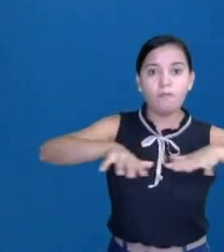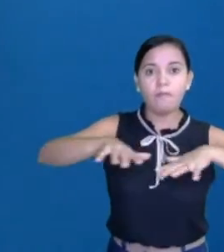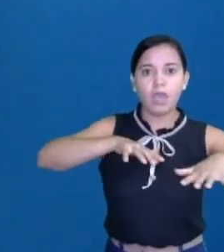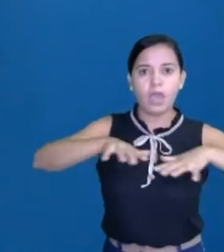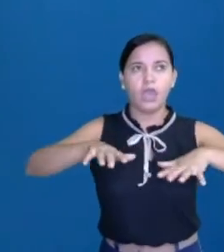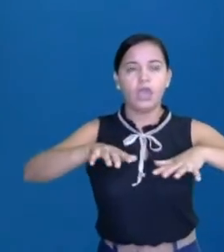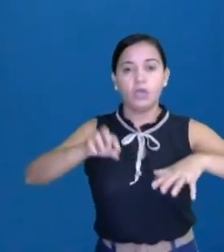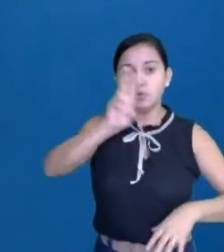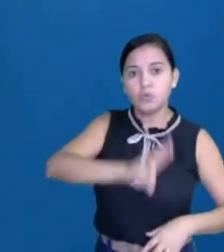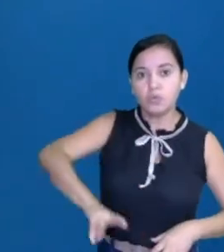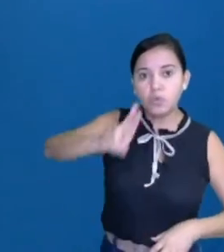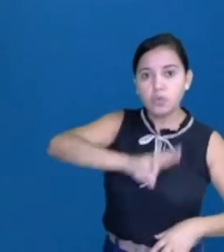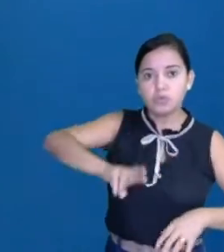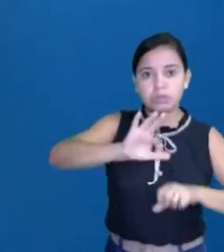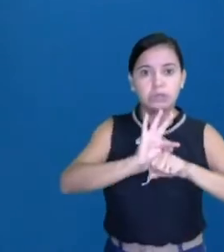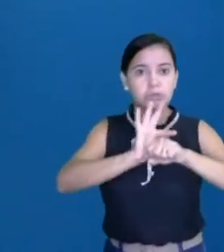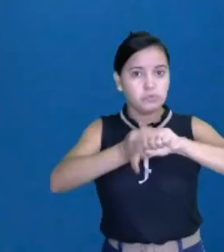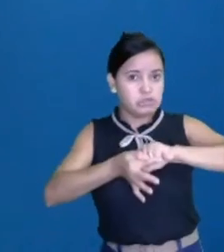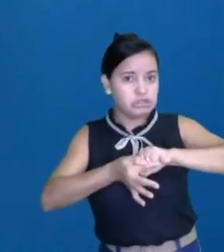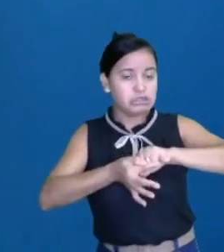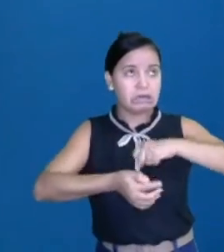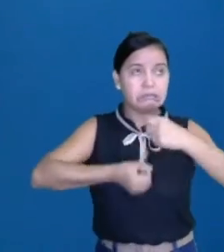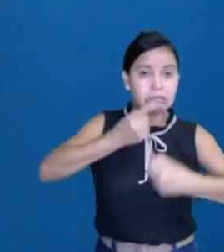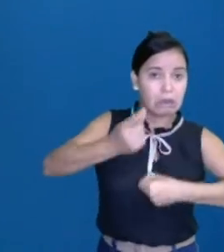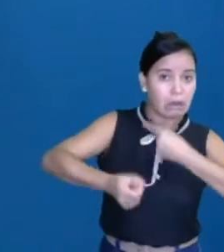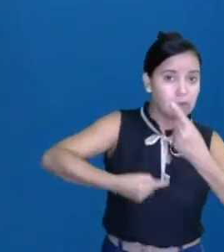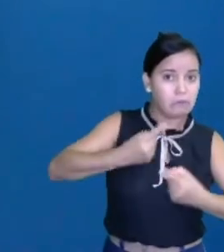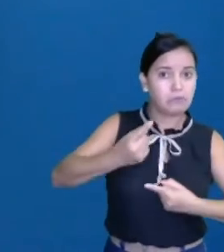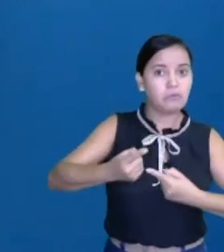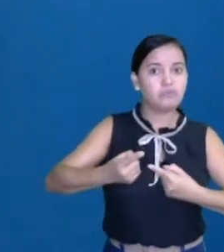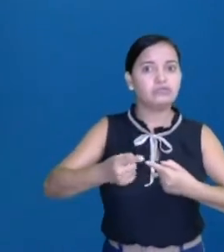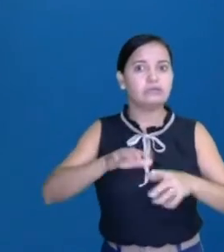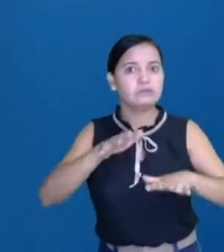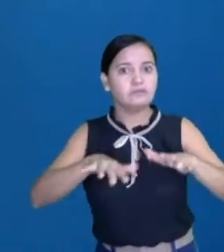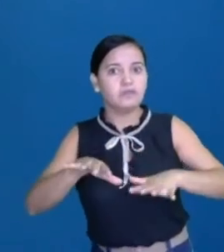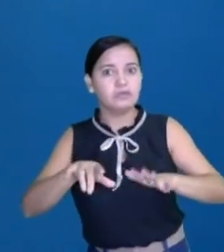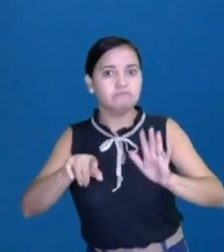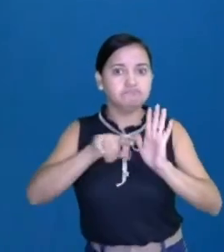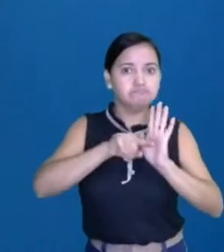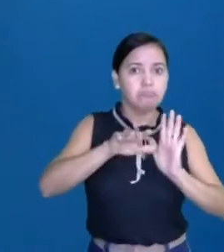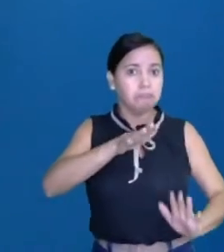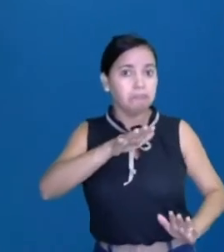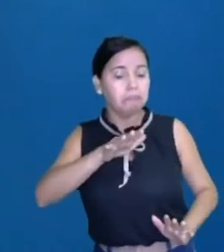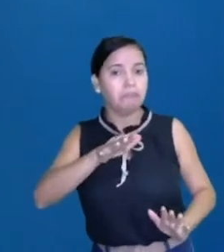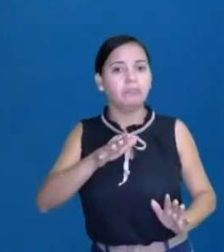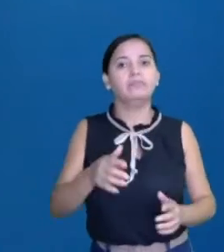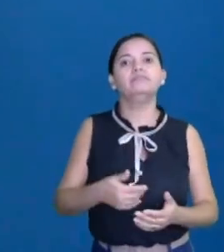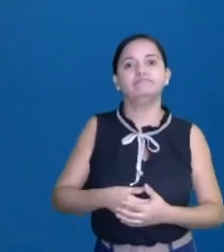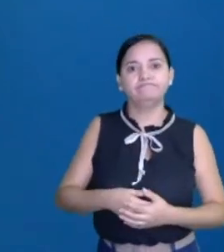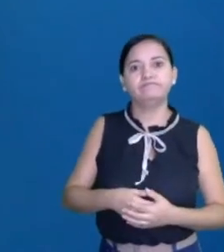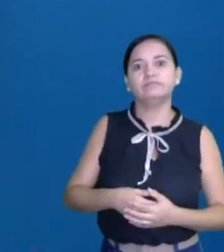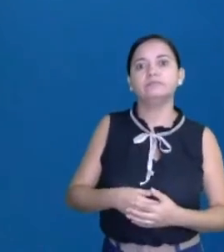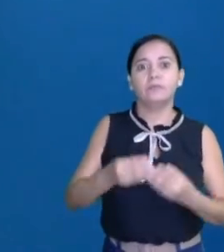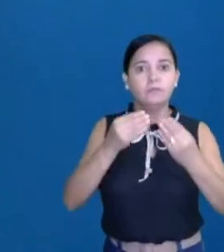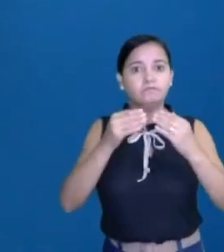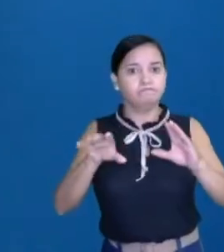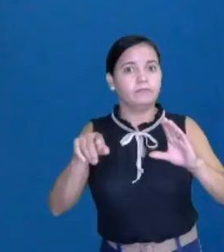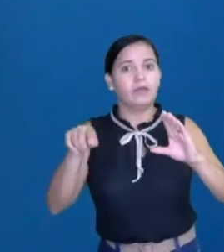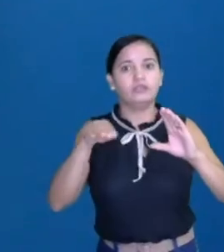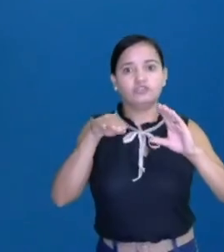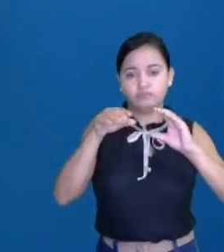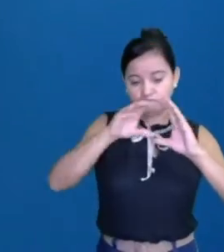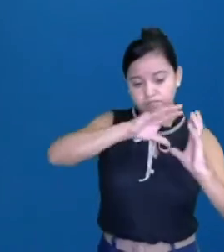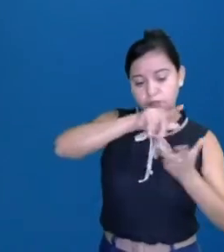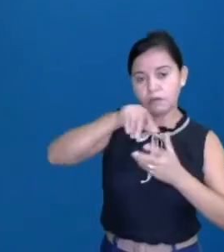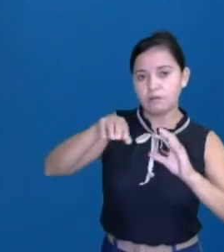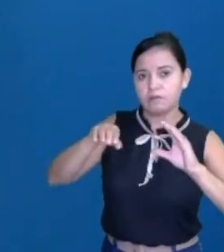do uso de algumas substâncias menos nocivas que não teriam relação direta para a destruição da nossa camada de ozônio, tá? Então, a gente vai